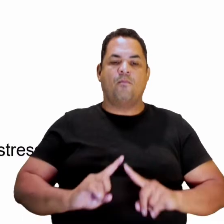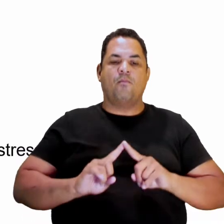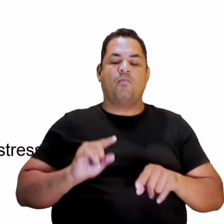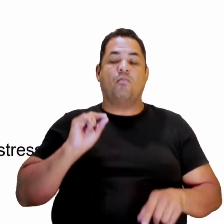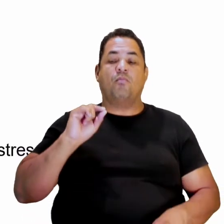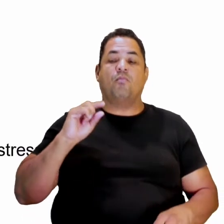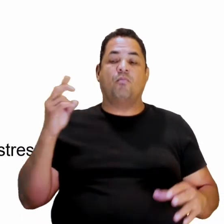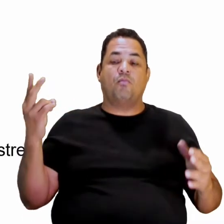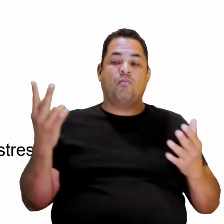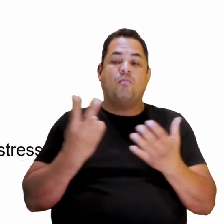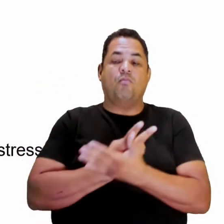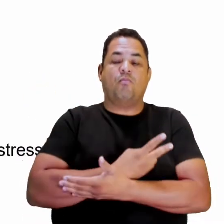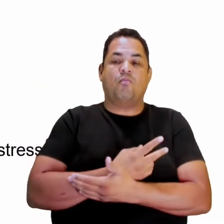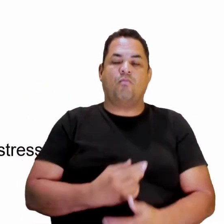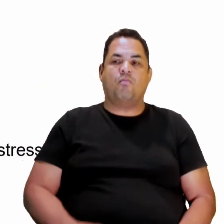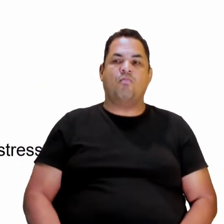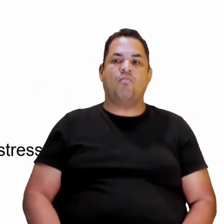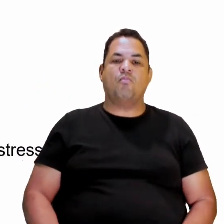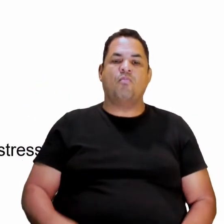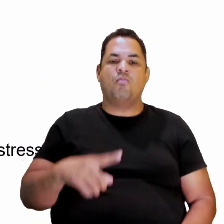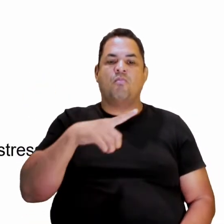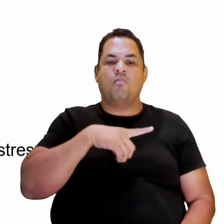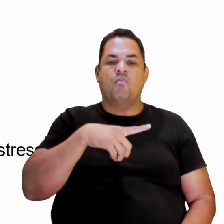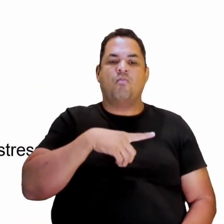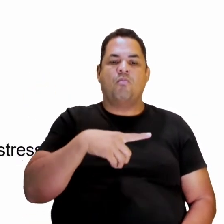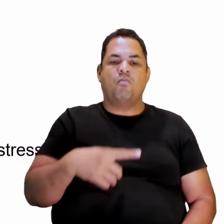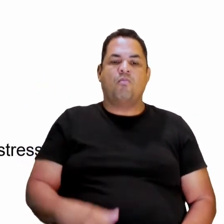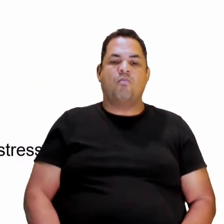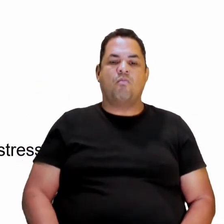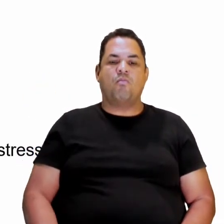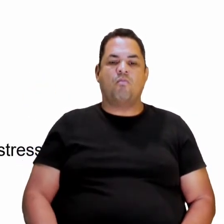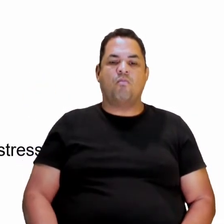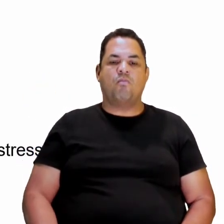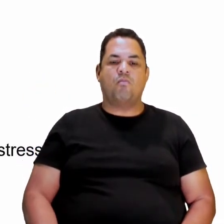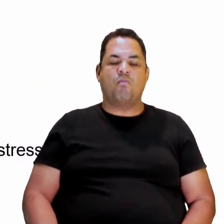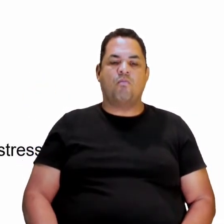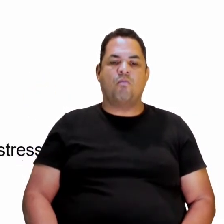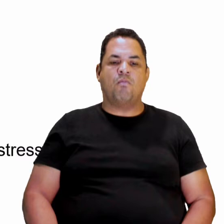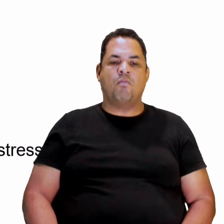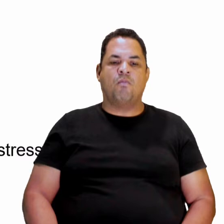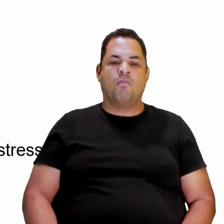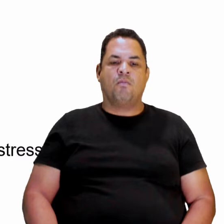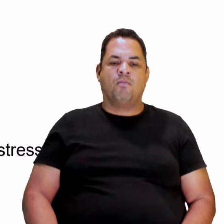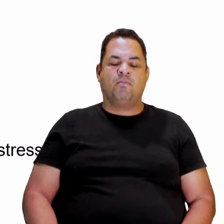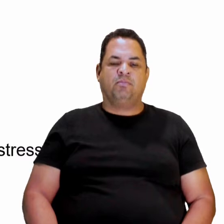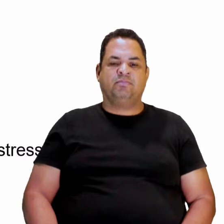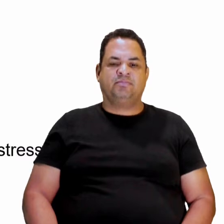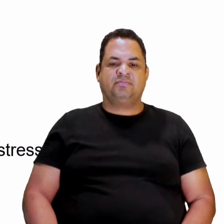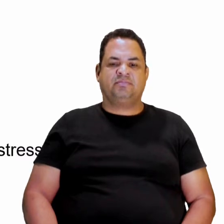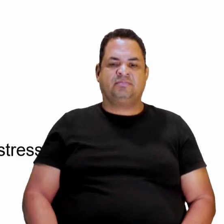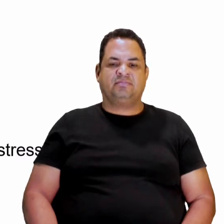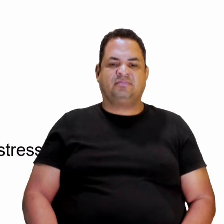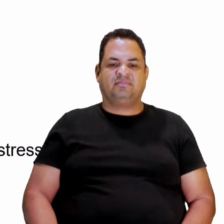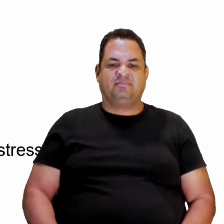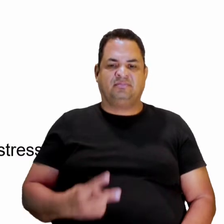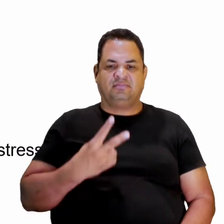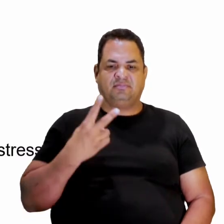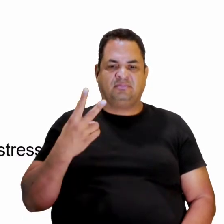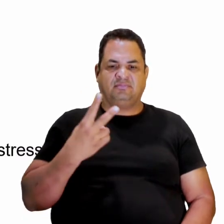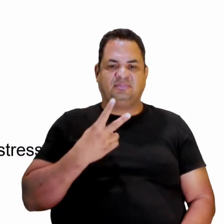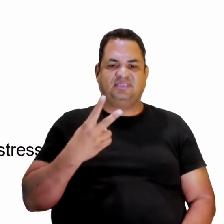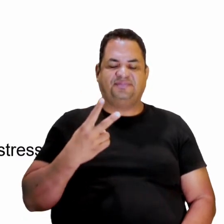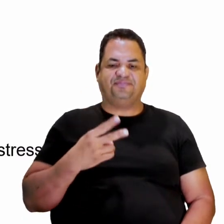que aconteceu aqui com ele? Temos aqui, ó, preferring, com o quê? Com